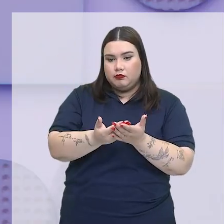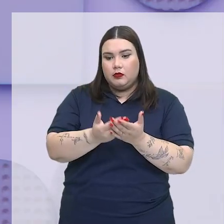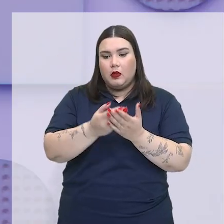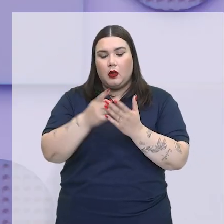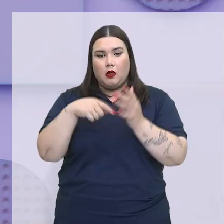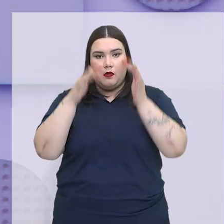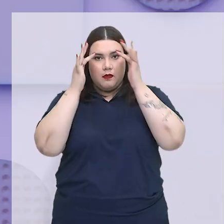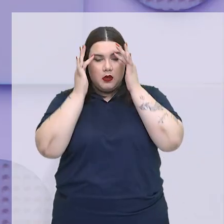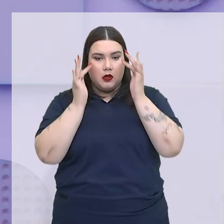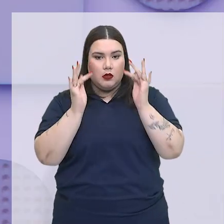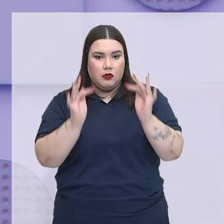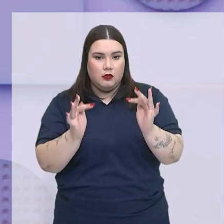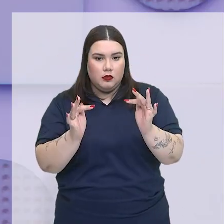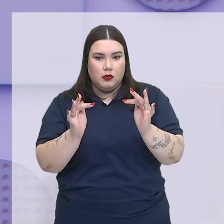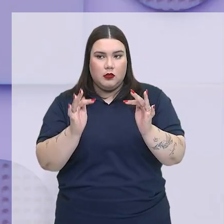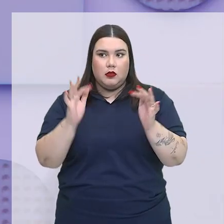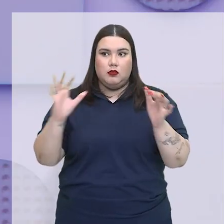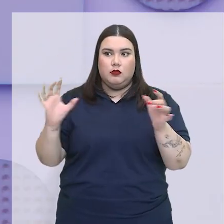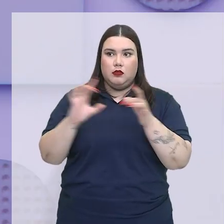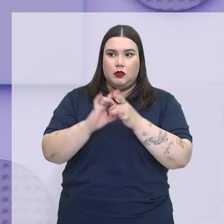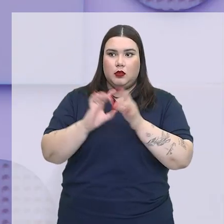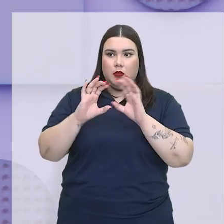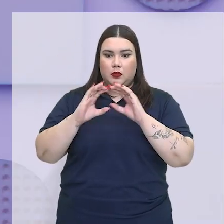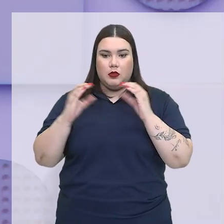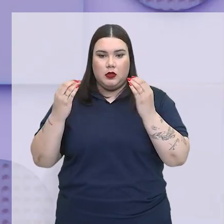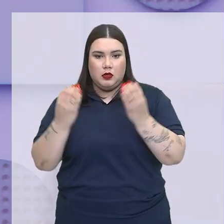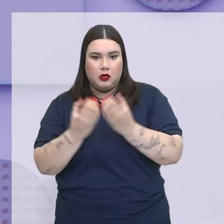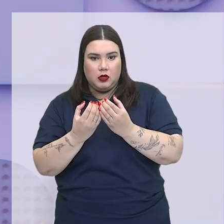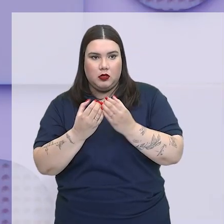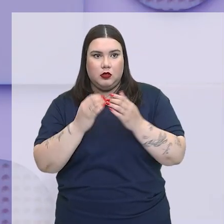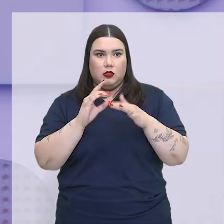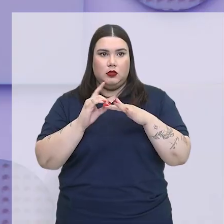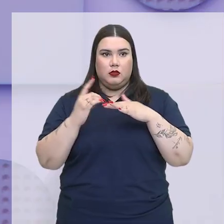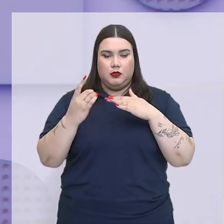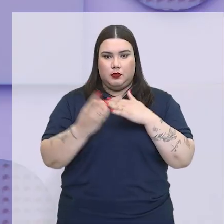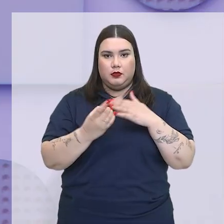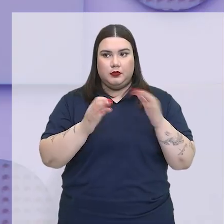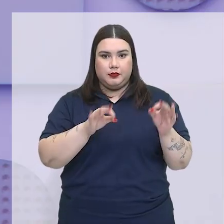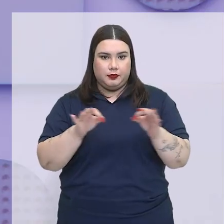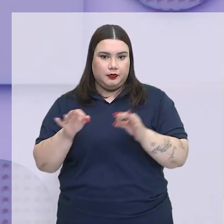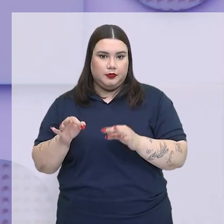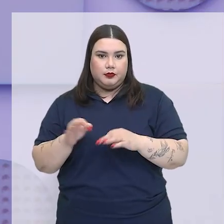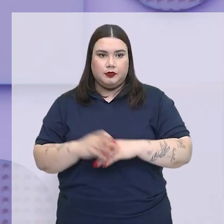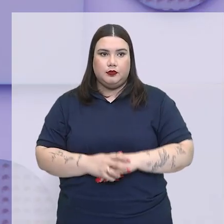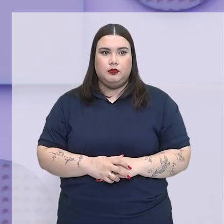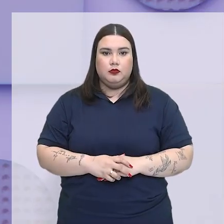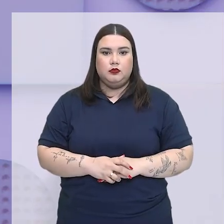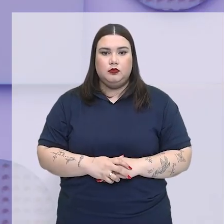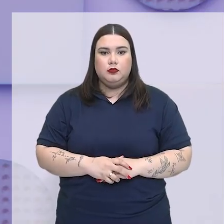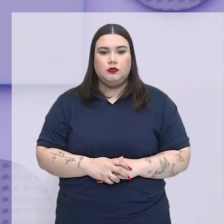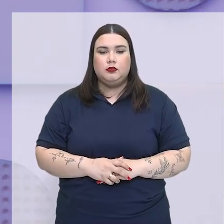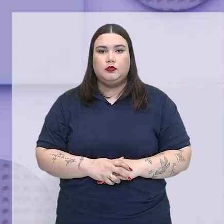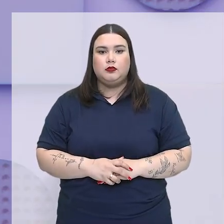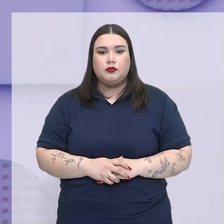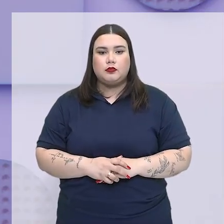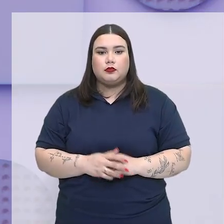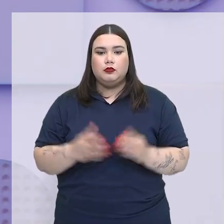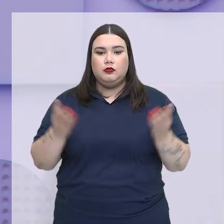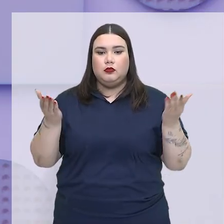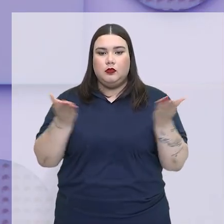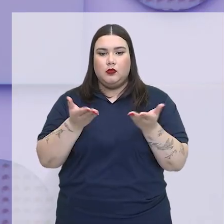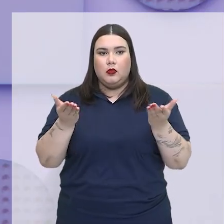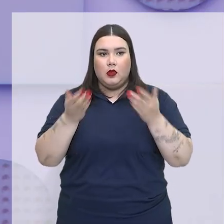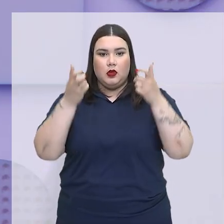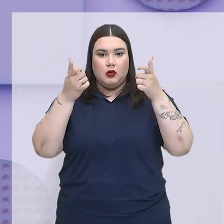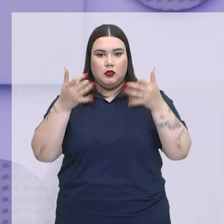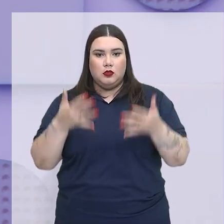o fiel, a comunidade e a divindade. Ok? E aqui eu quero te convidar, já falamos